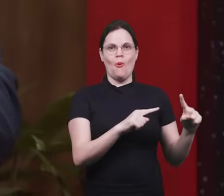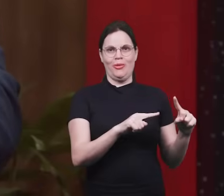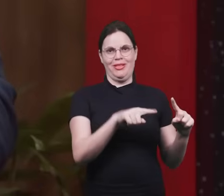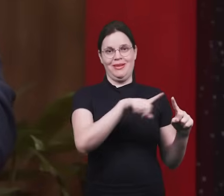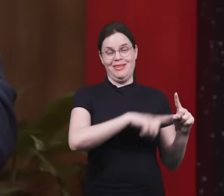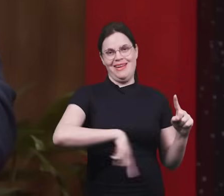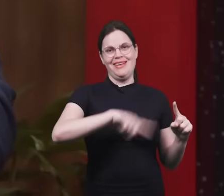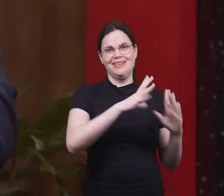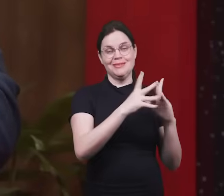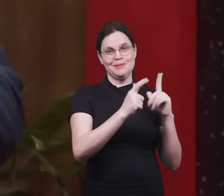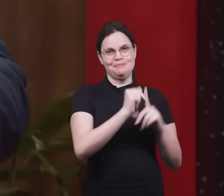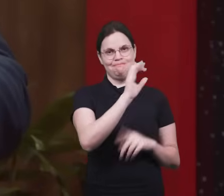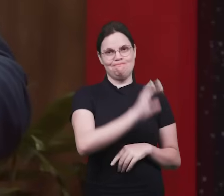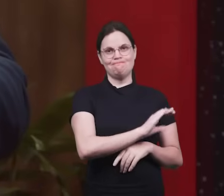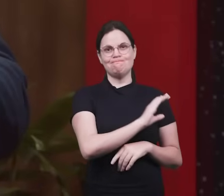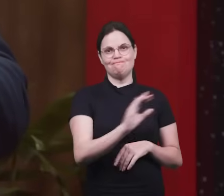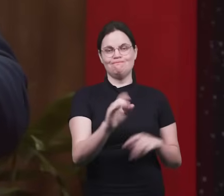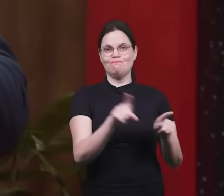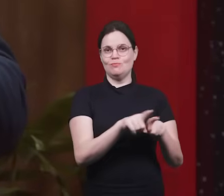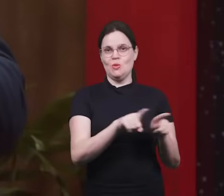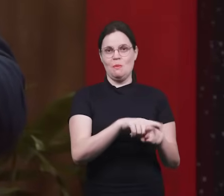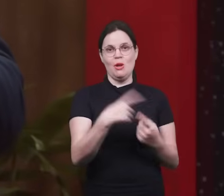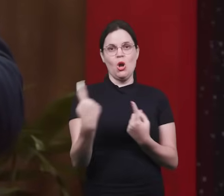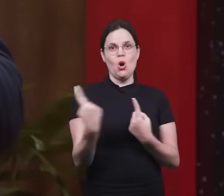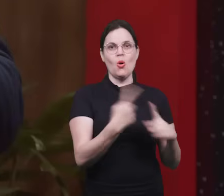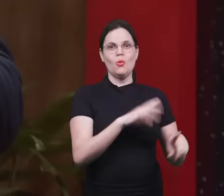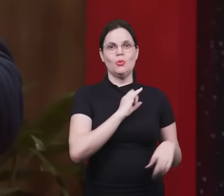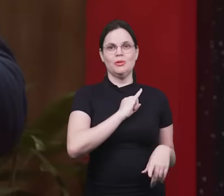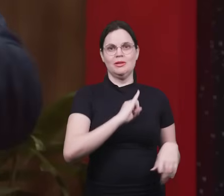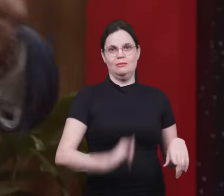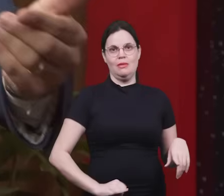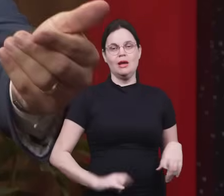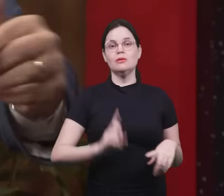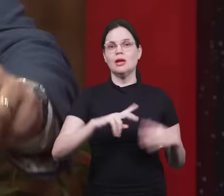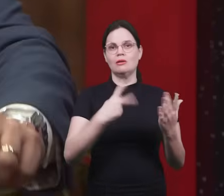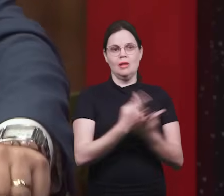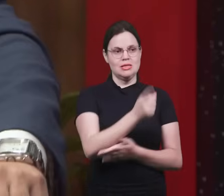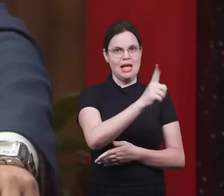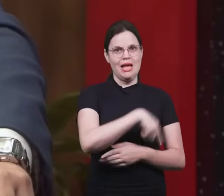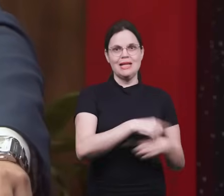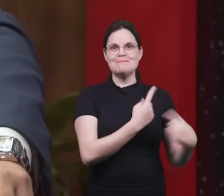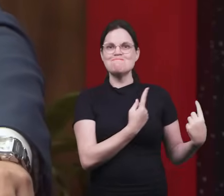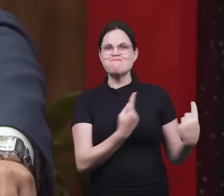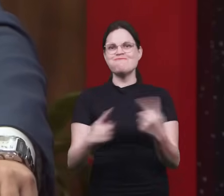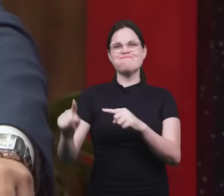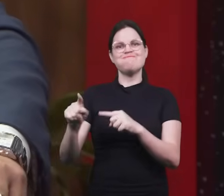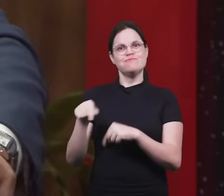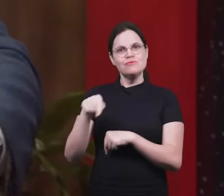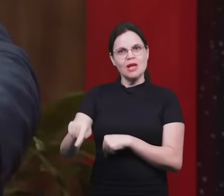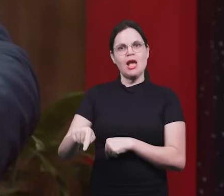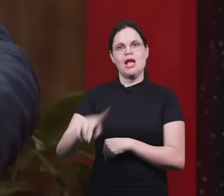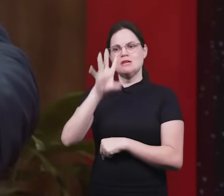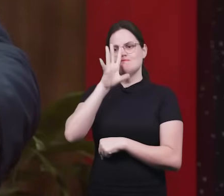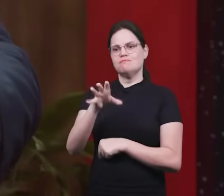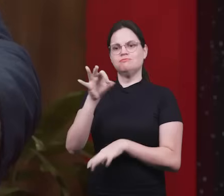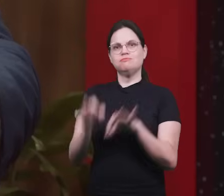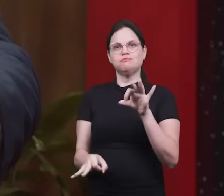fé até mesmo. Ou seja, teoricamente muitos eram condenados nessa vida.